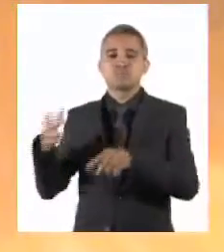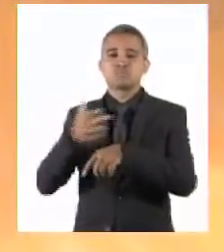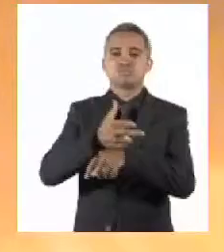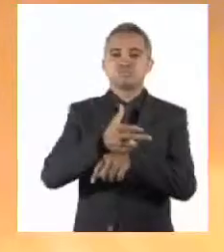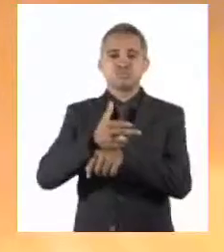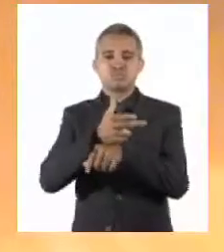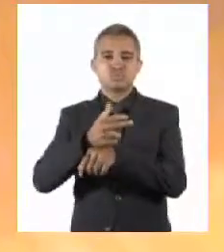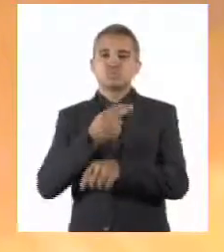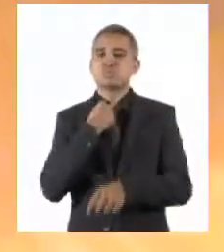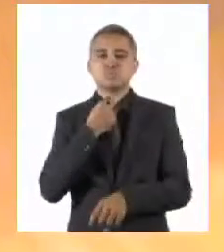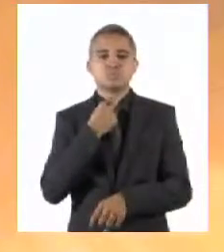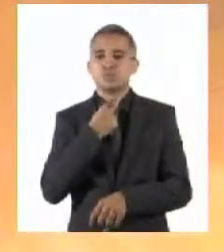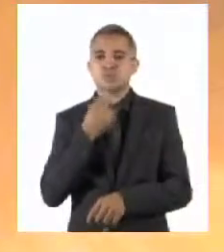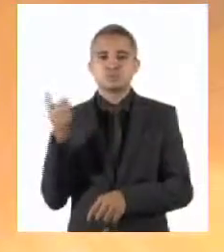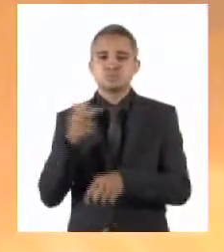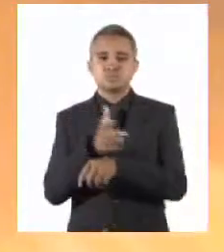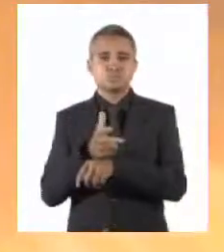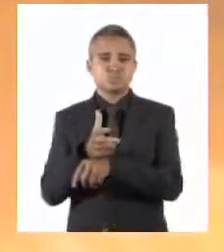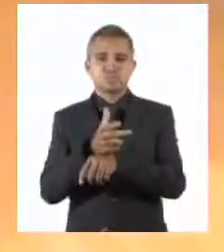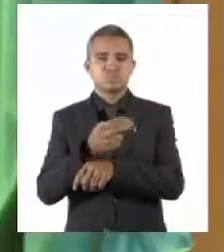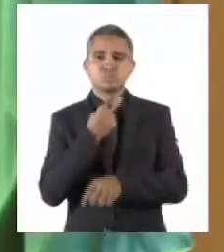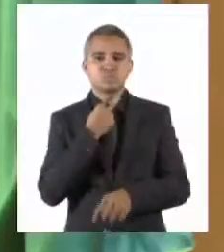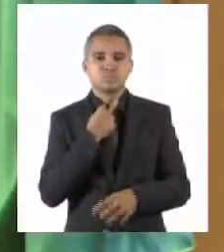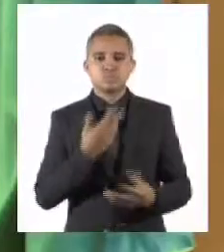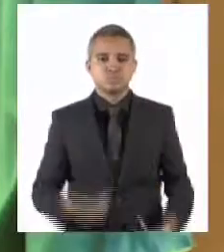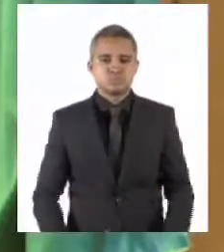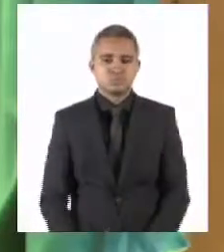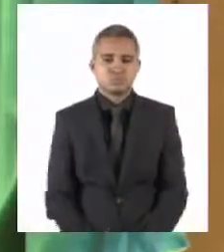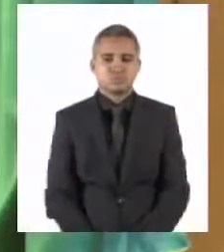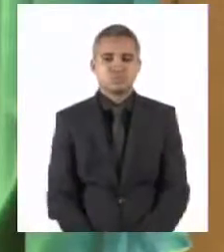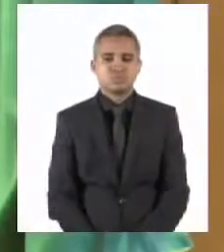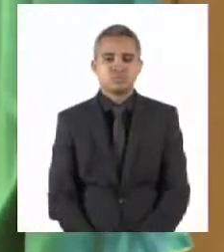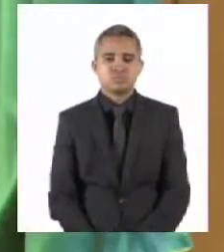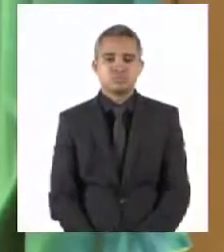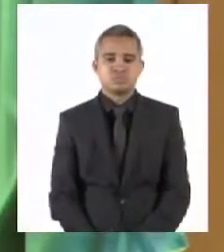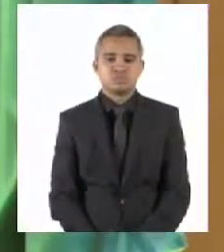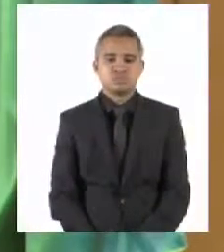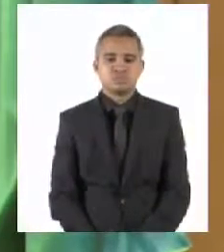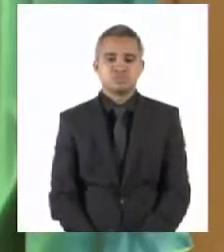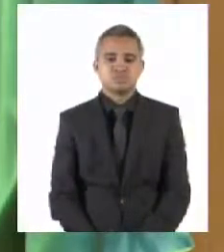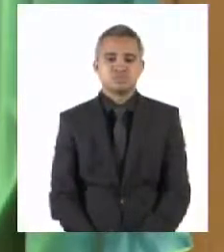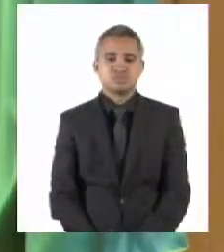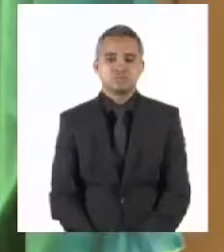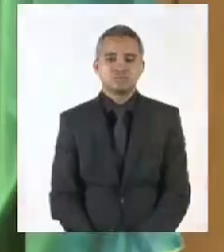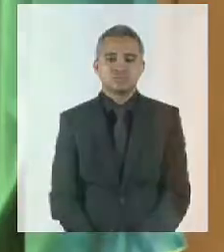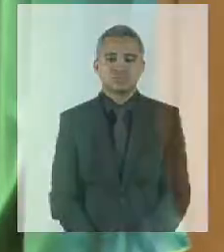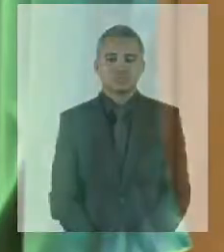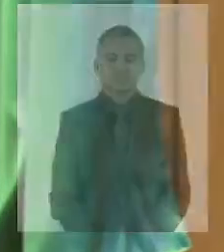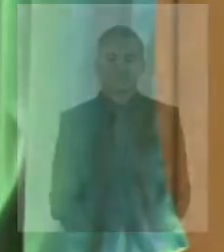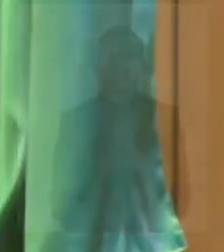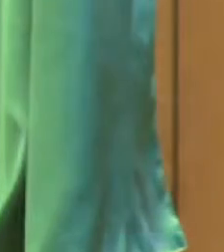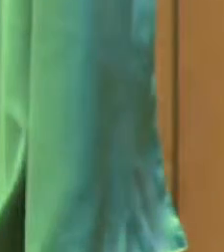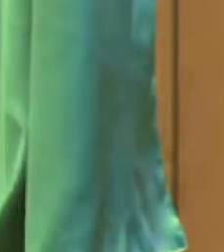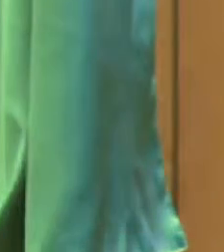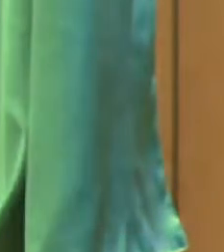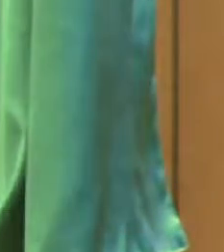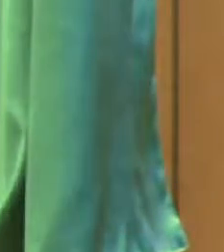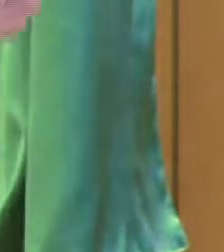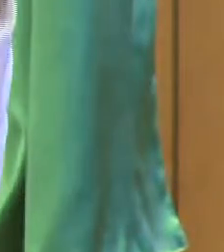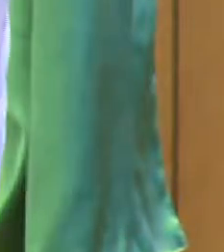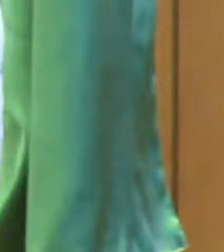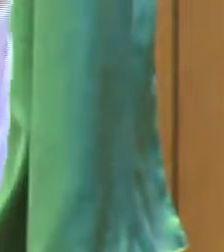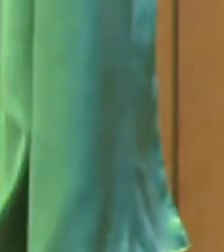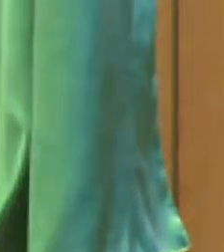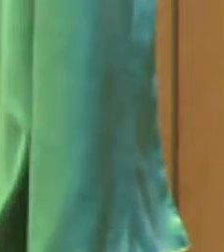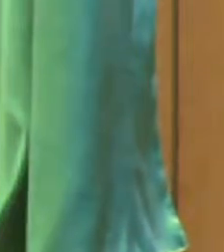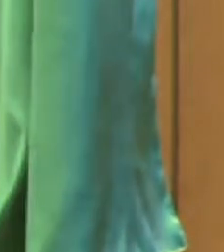de continuar essa cobertura do caso. A SEMA, através do setor de fiscalização do órgão, chegou